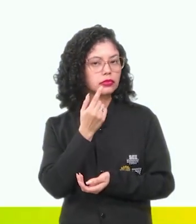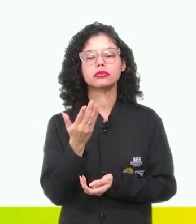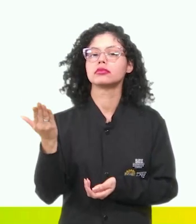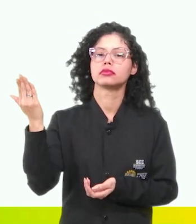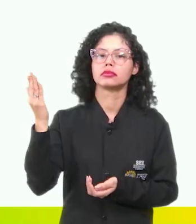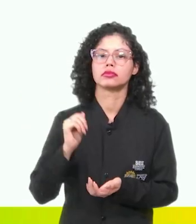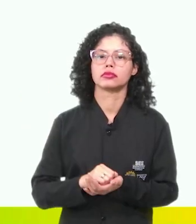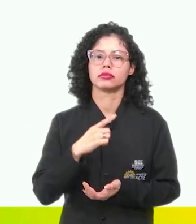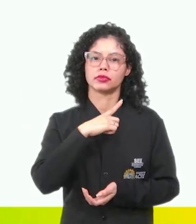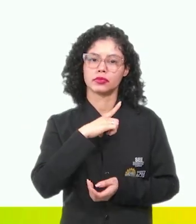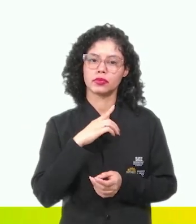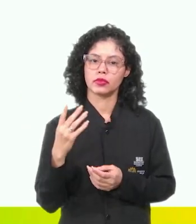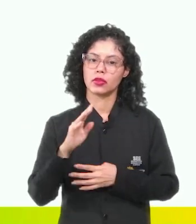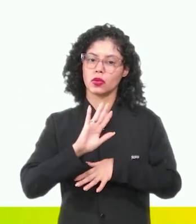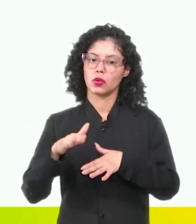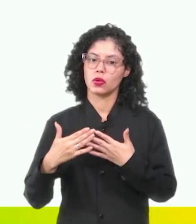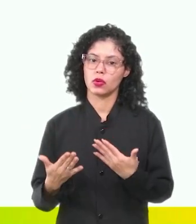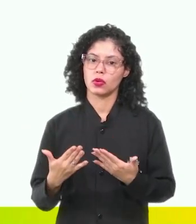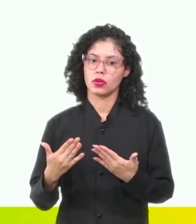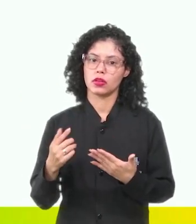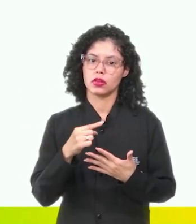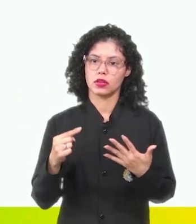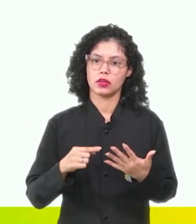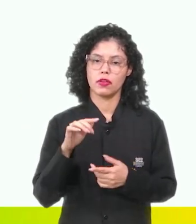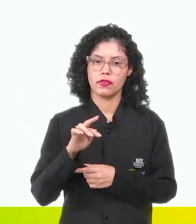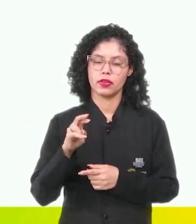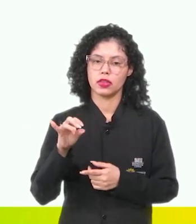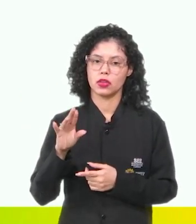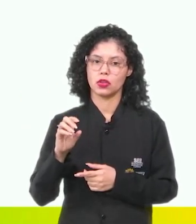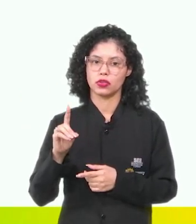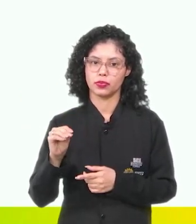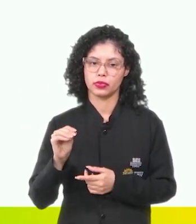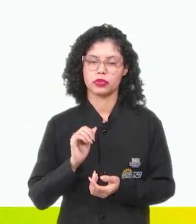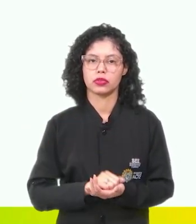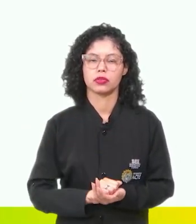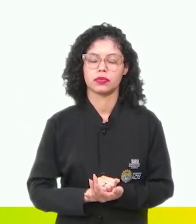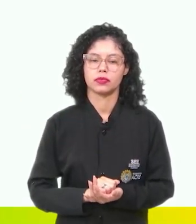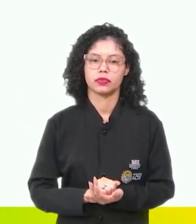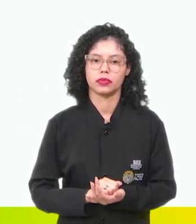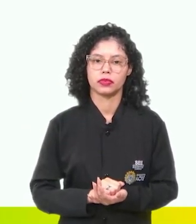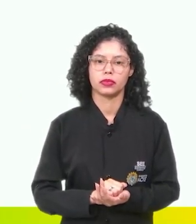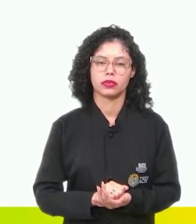ele vai encontrar quais fenótipos, né? Quais características.